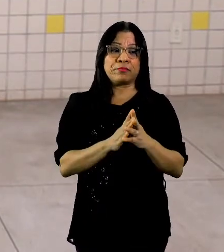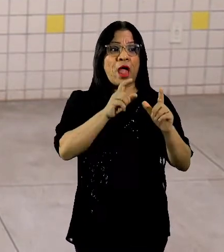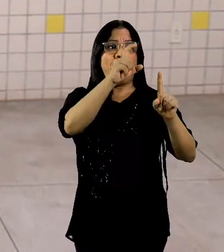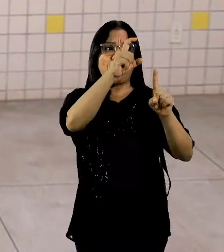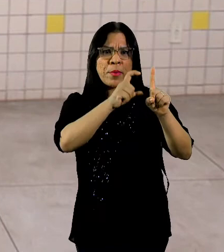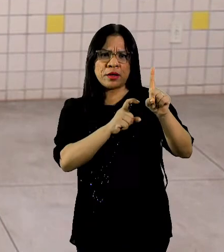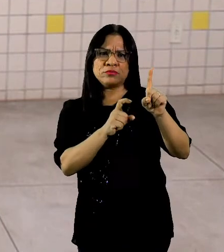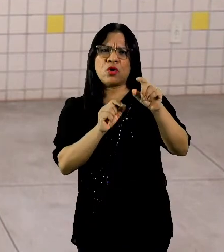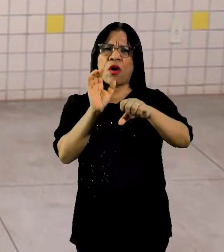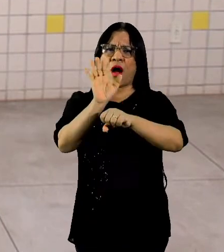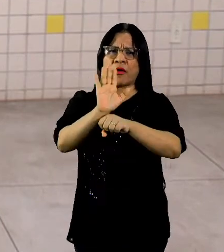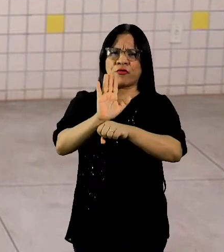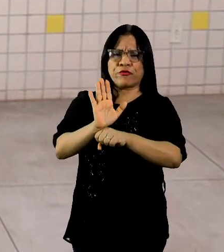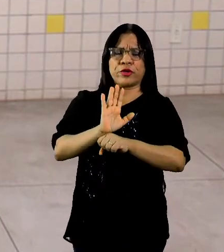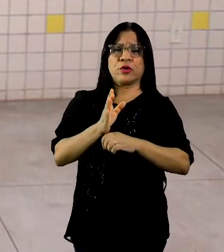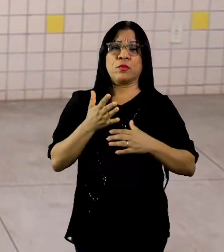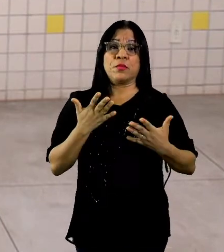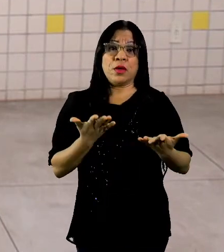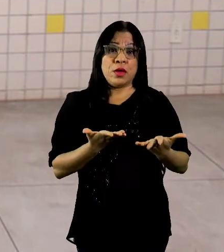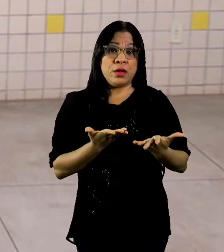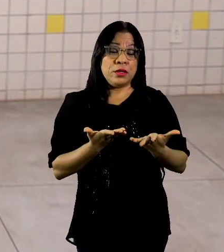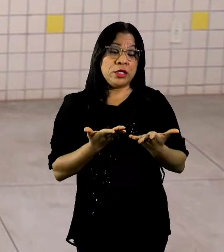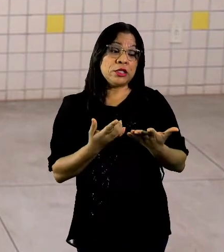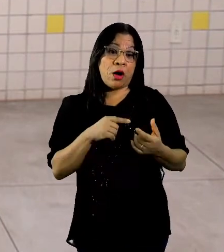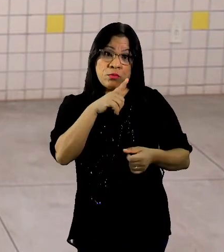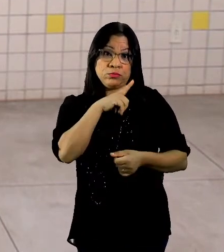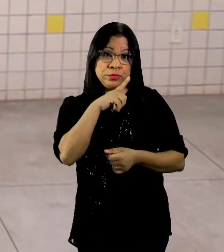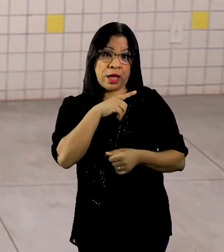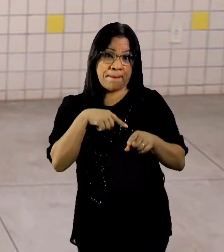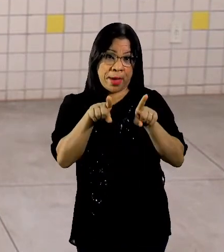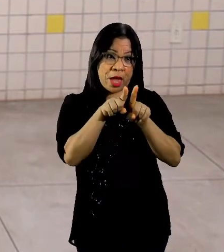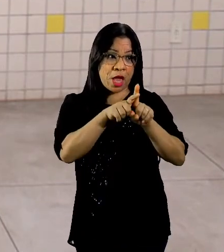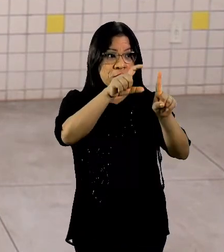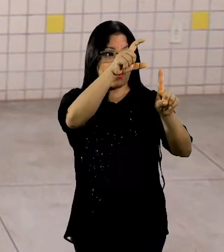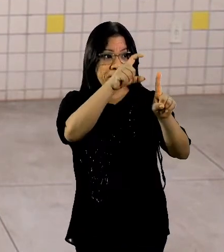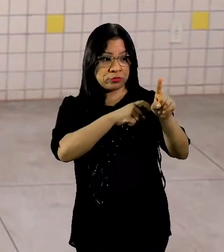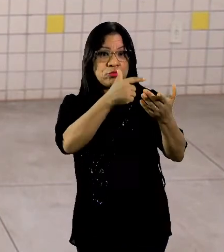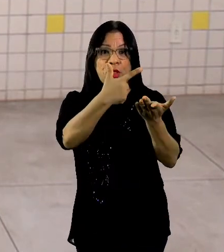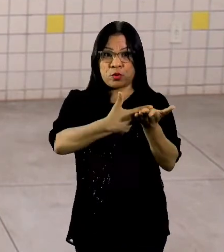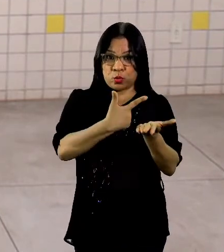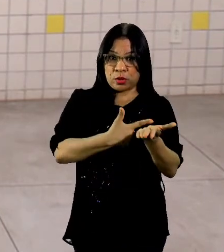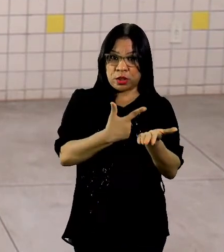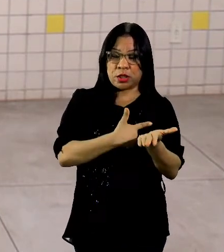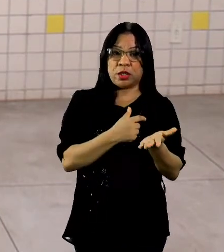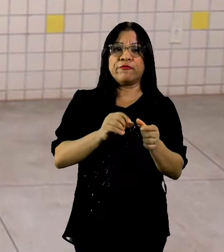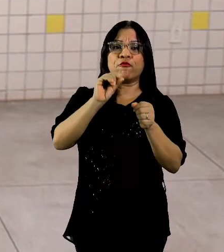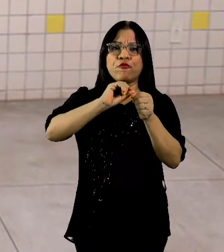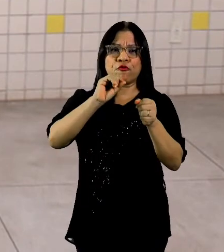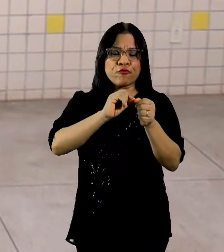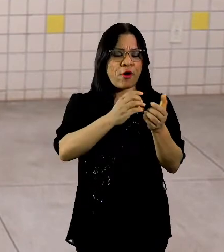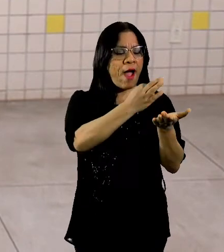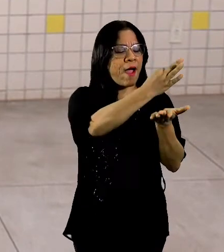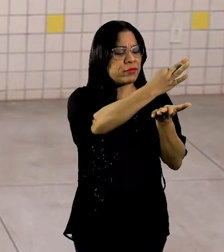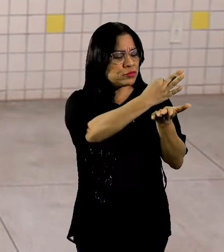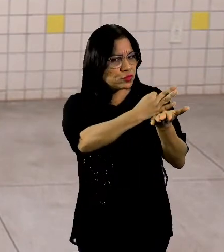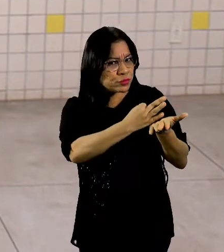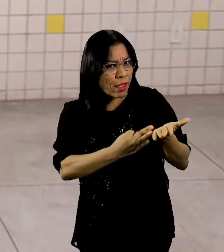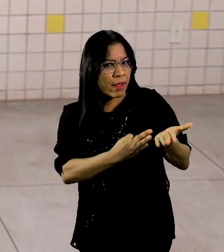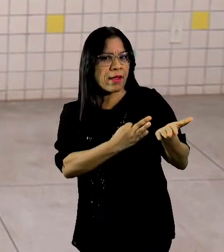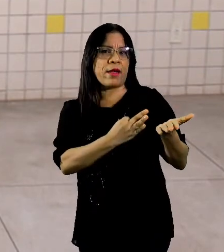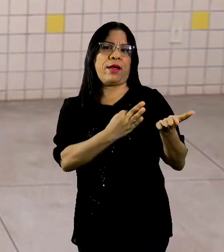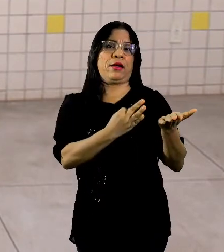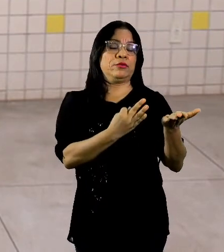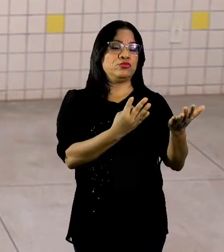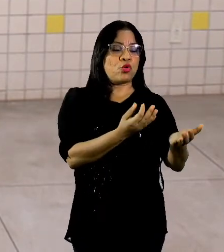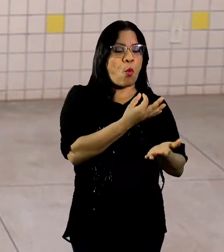jovem Jean, personagem principal do livro. Produza no seu caderno um texto apreciativo, opinando e